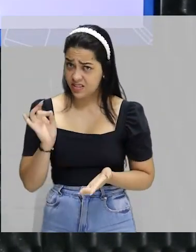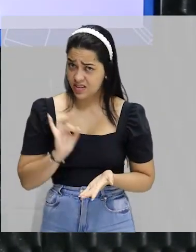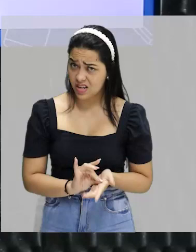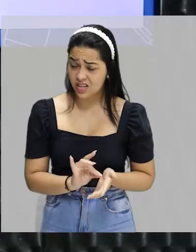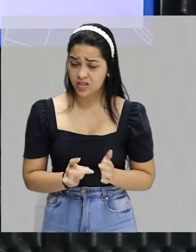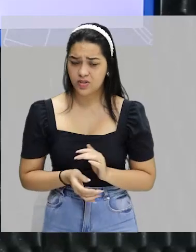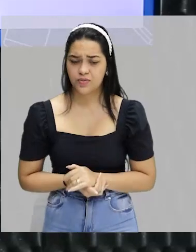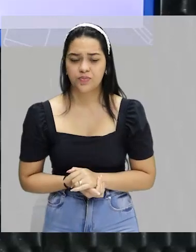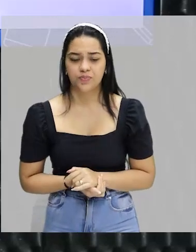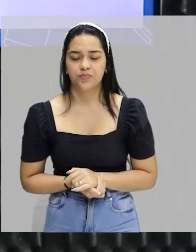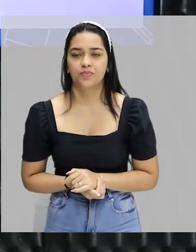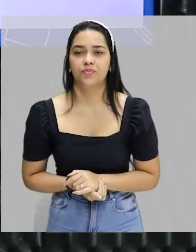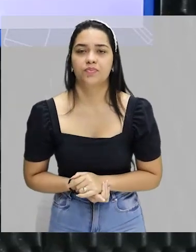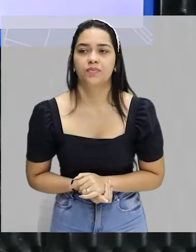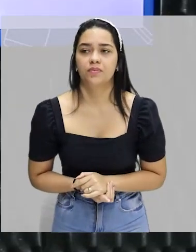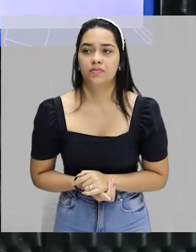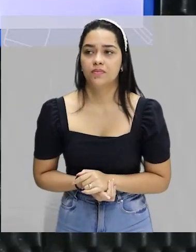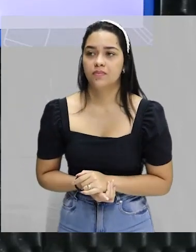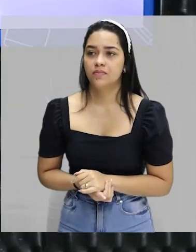verdade?